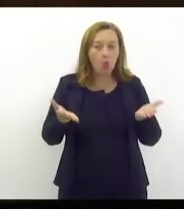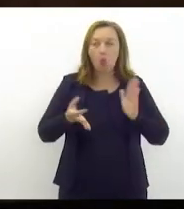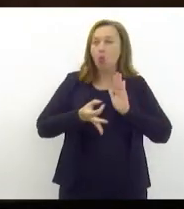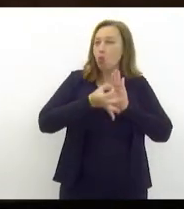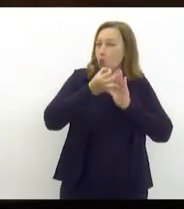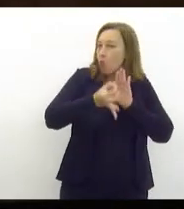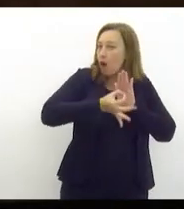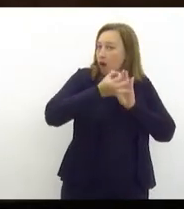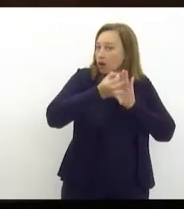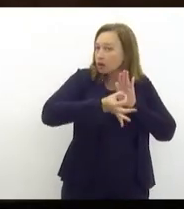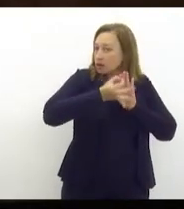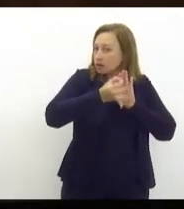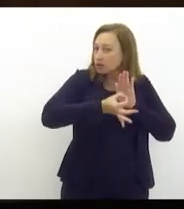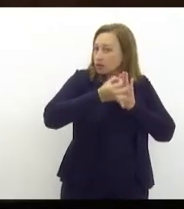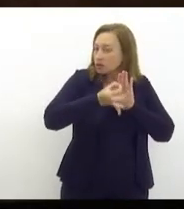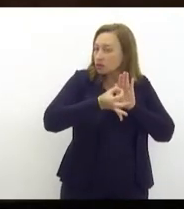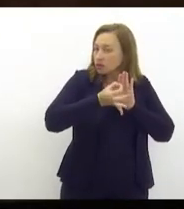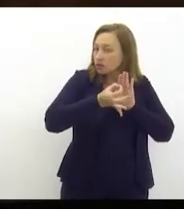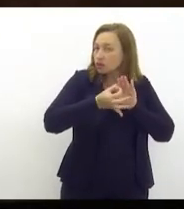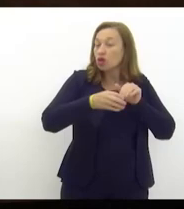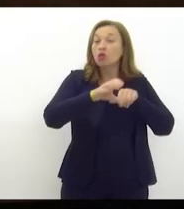parecer, pela